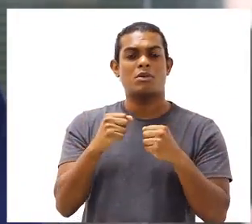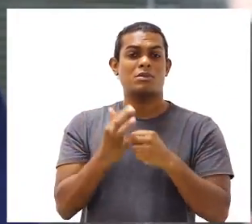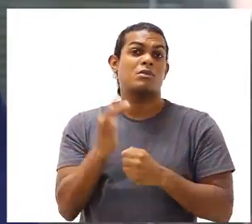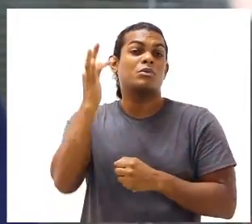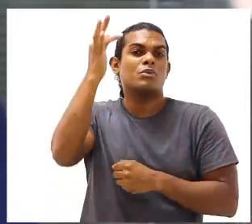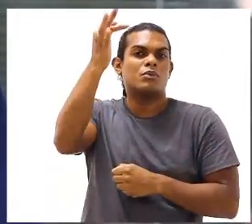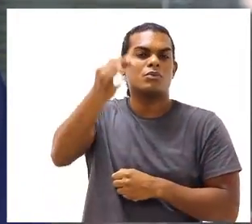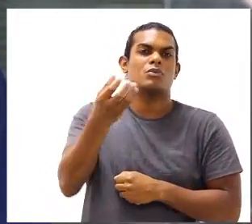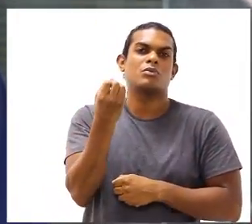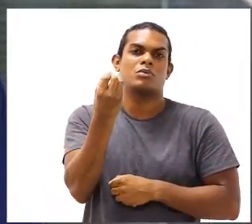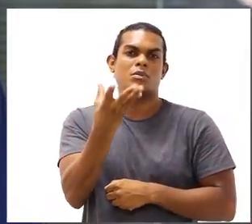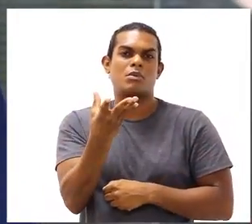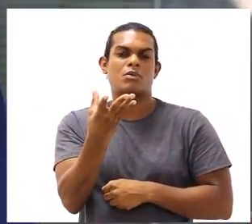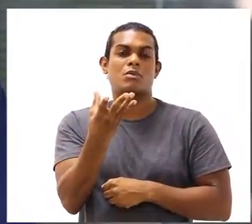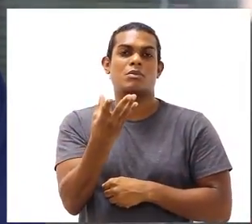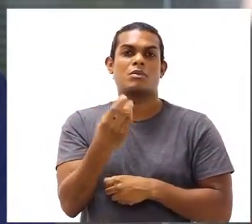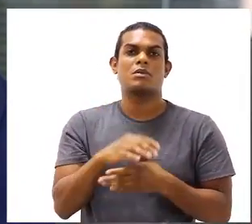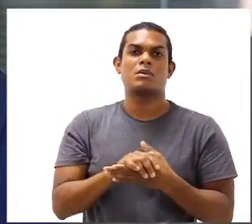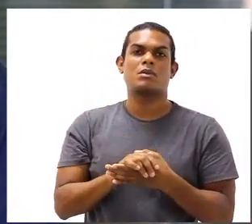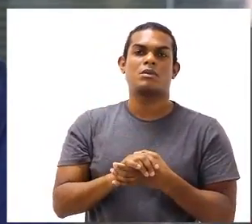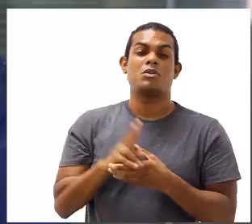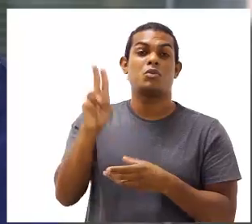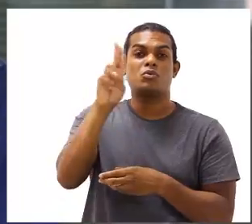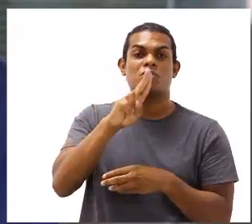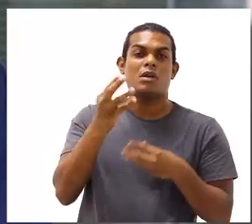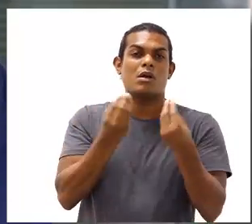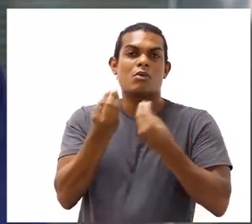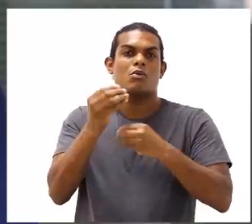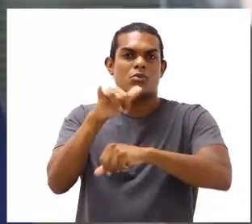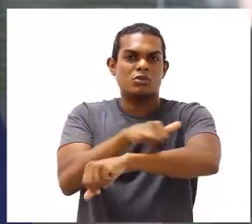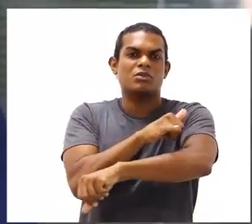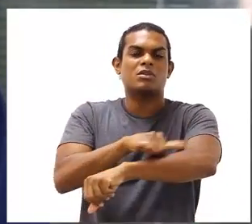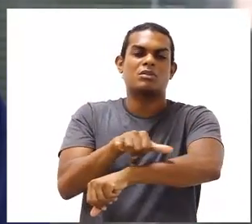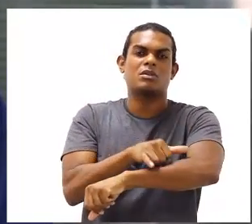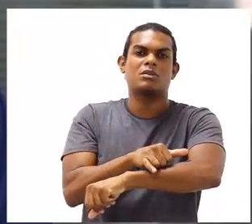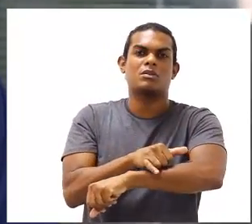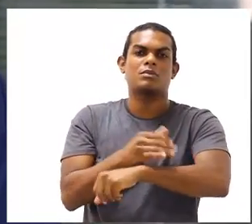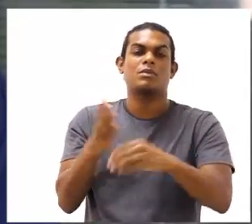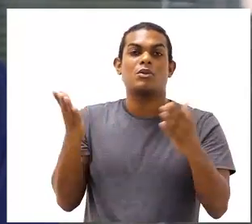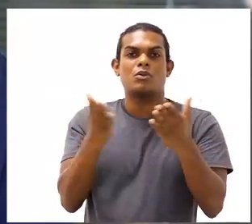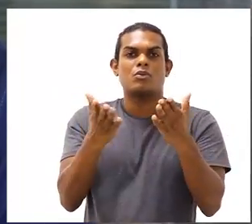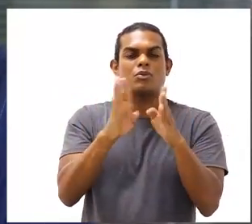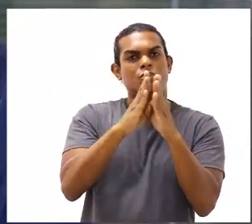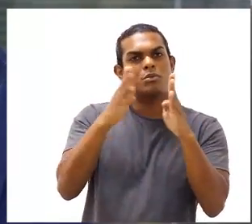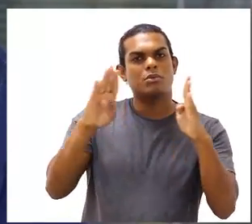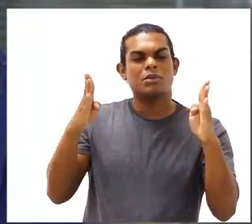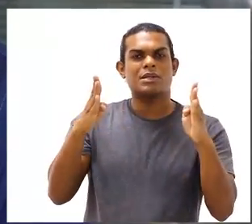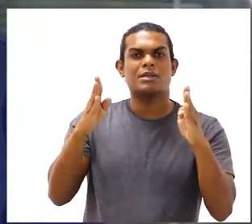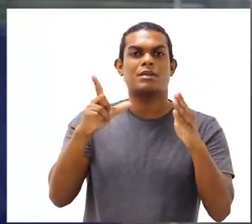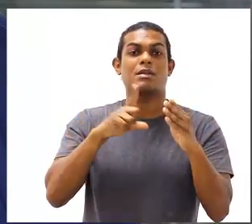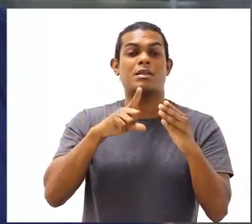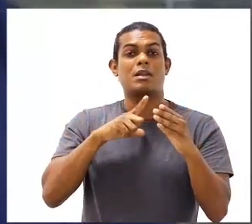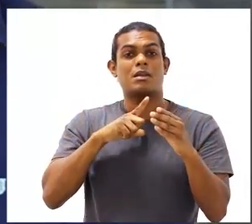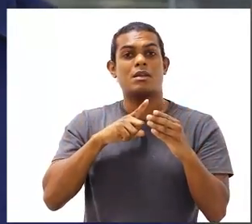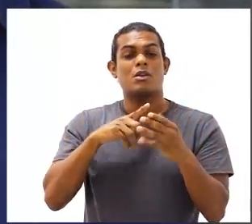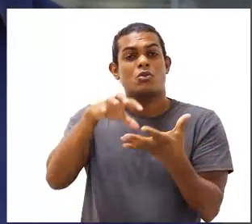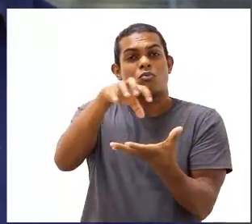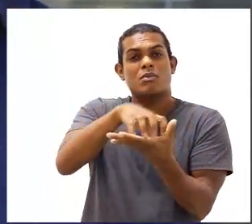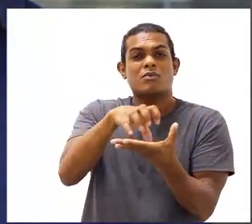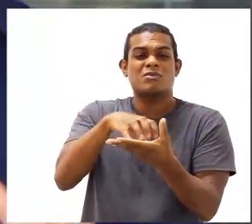direcionamento melhor para a sua organização. Então, uma biblioteca hoje, ela tem um papel extremamente estratégico nas